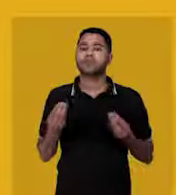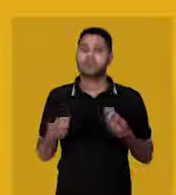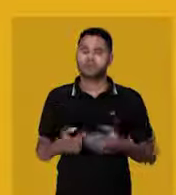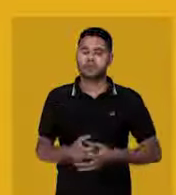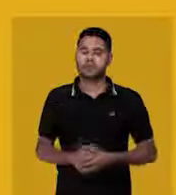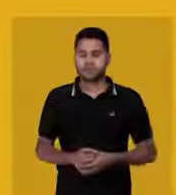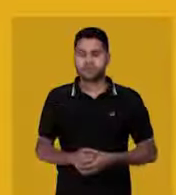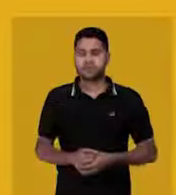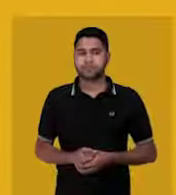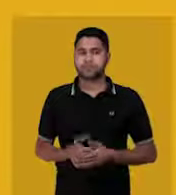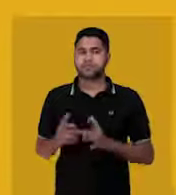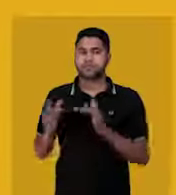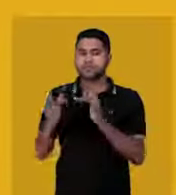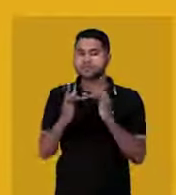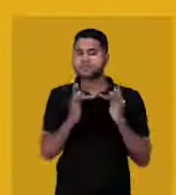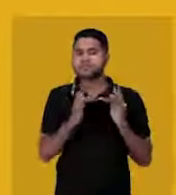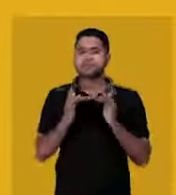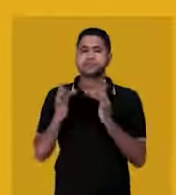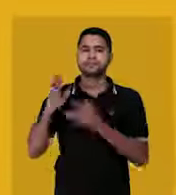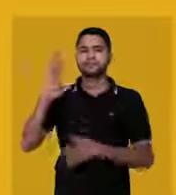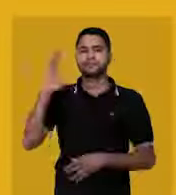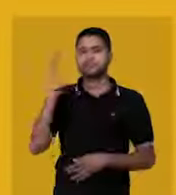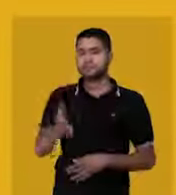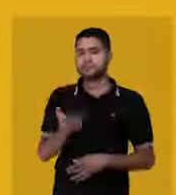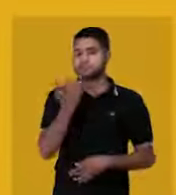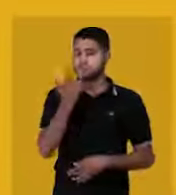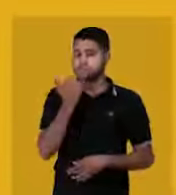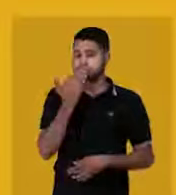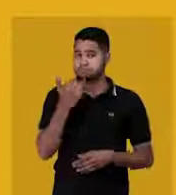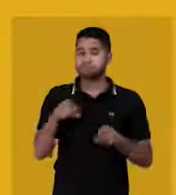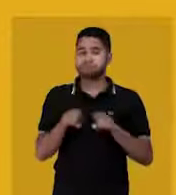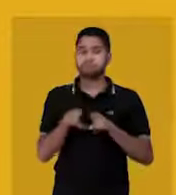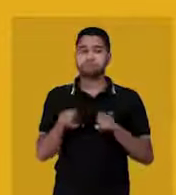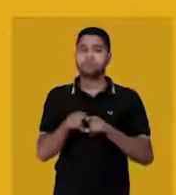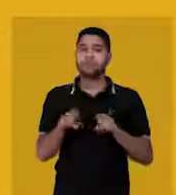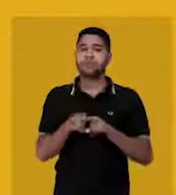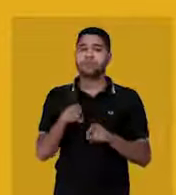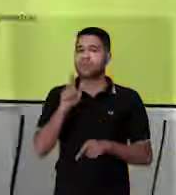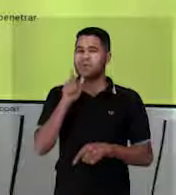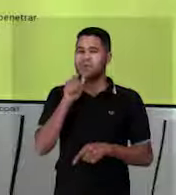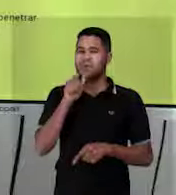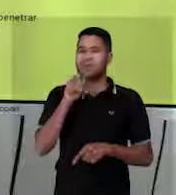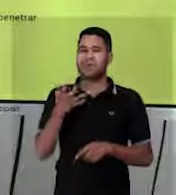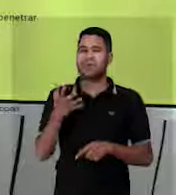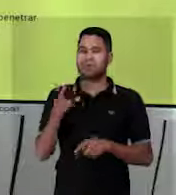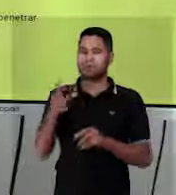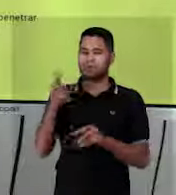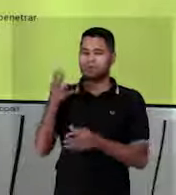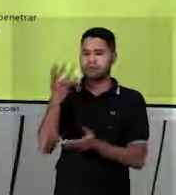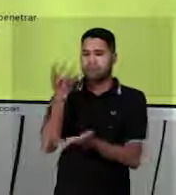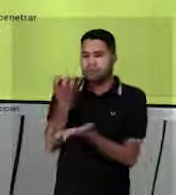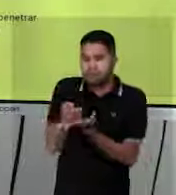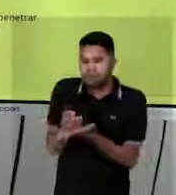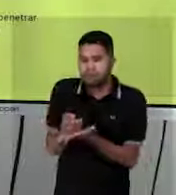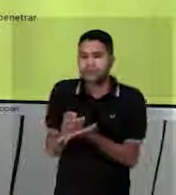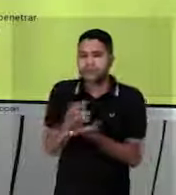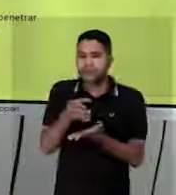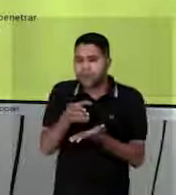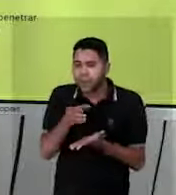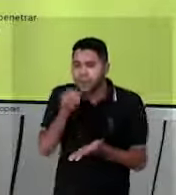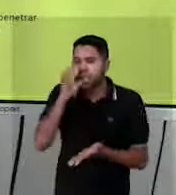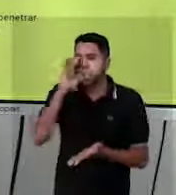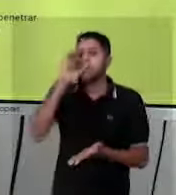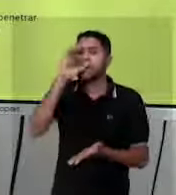do contato direto com alimentos e água contaminadas, ou seja, na ingestão desses alimentos, através